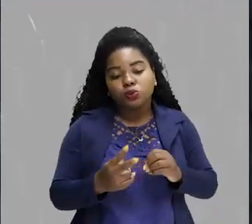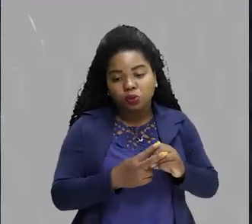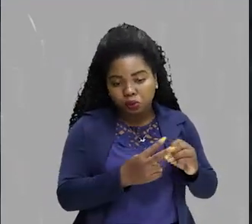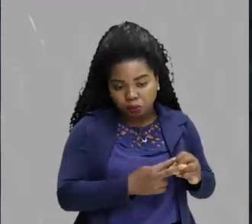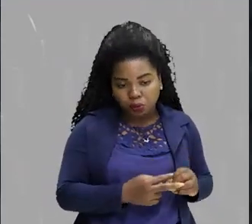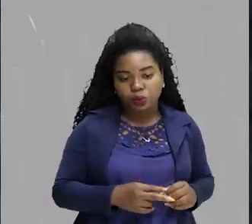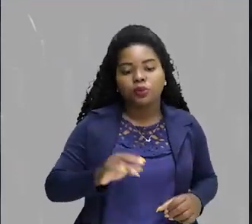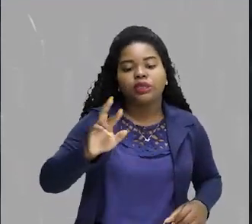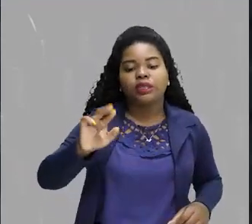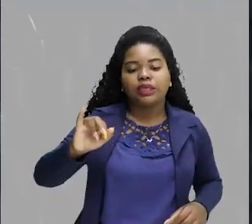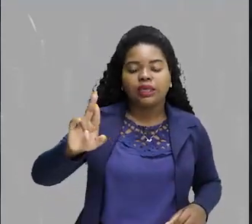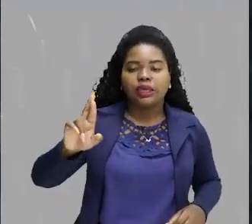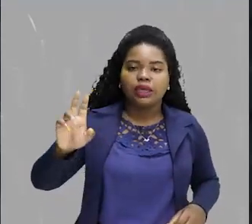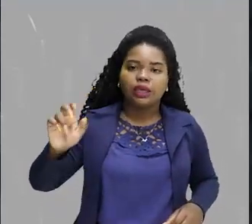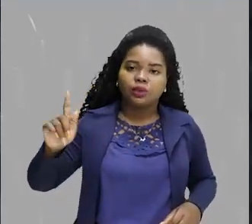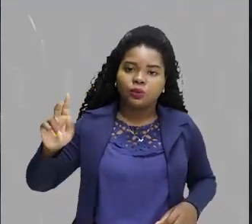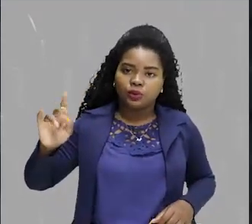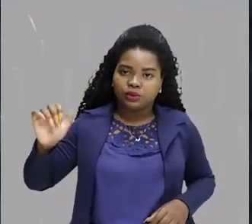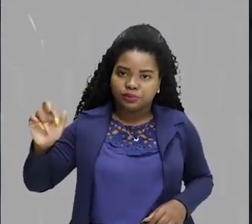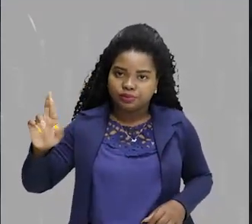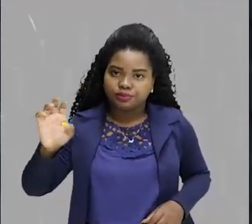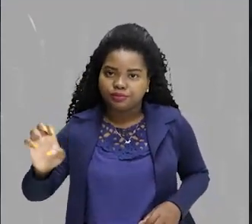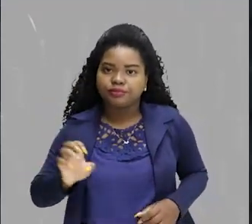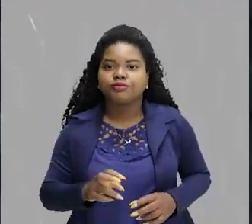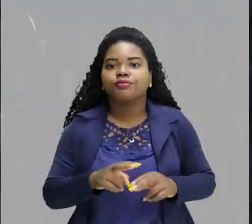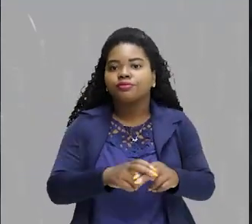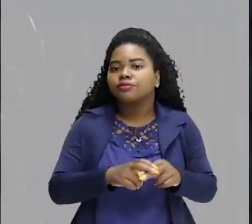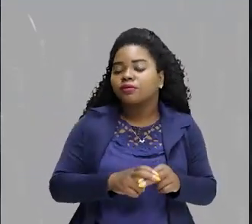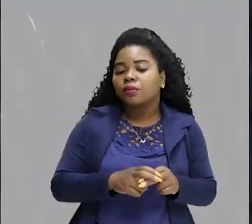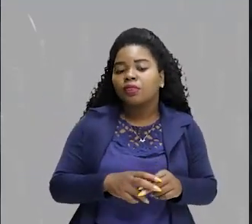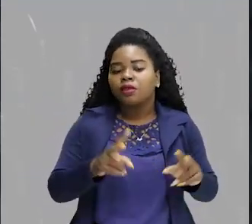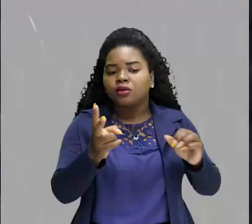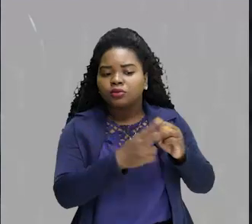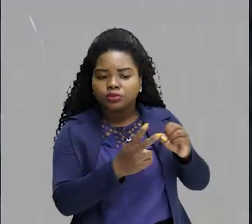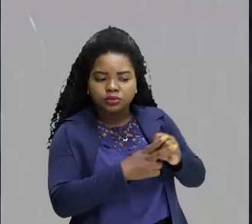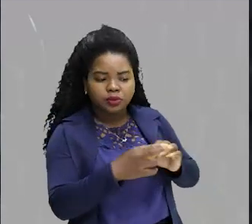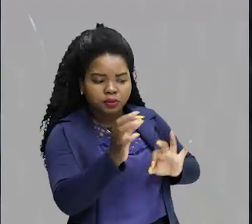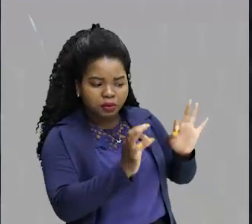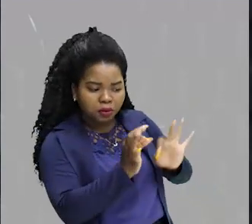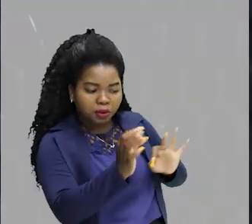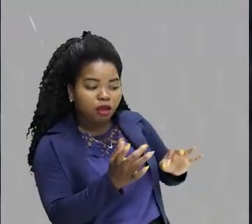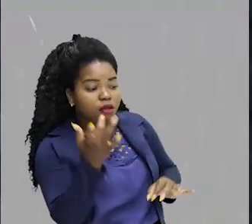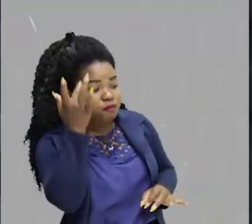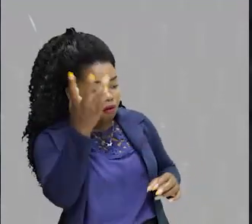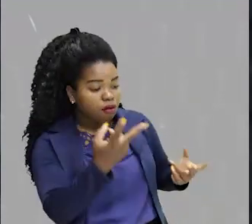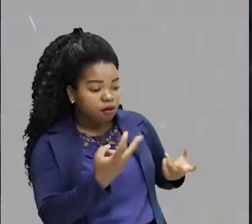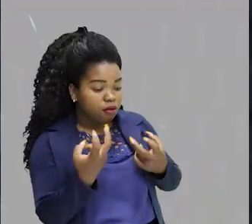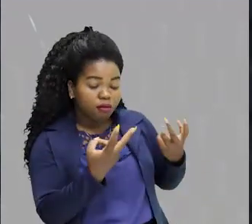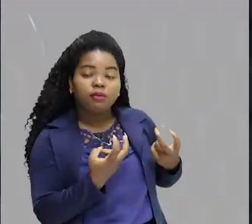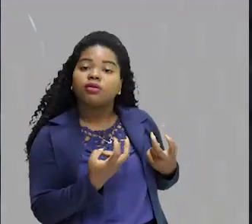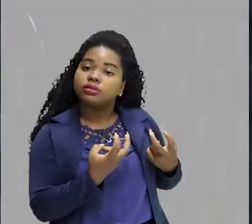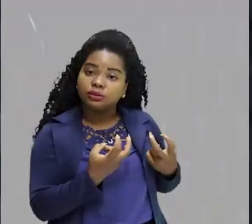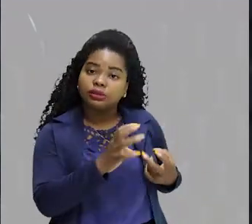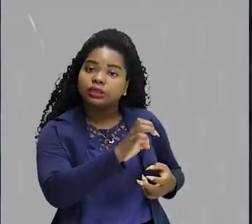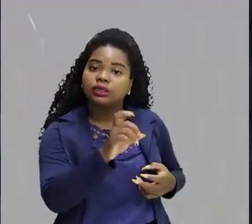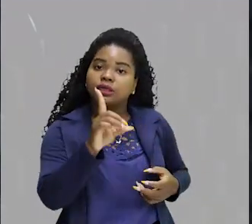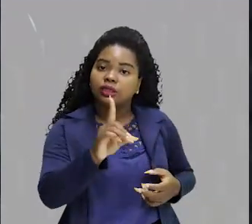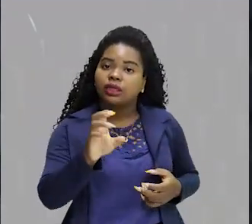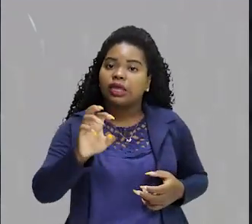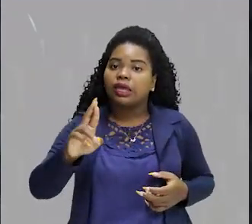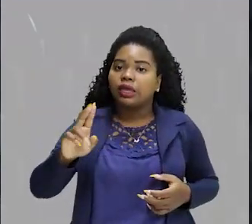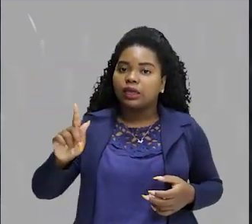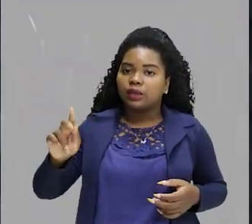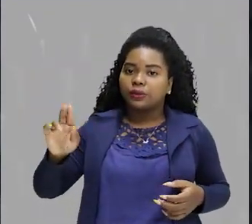ED são verbos irregulares. Quando os verbos estão conjugados, é fácil de você perceber. Se tem ED, é porque é regular,